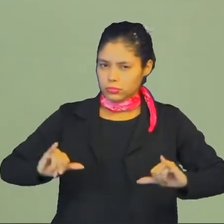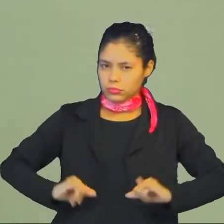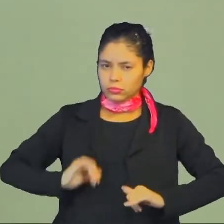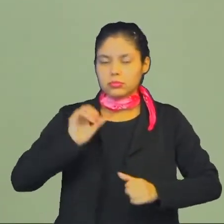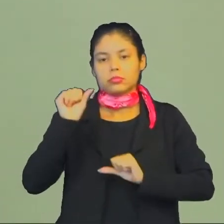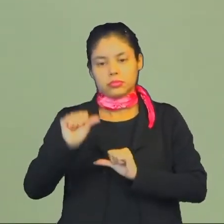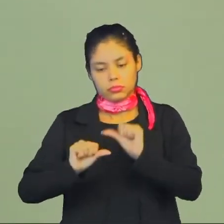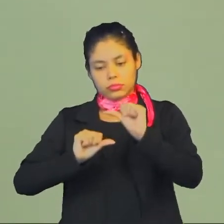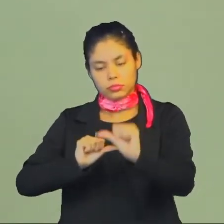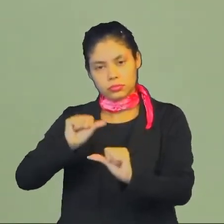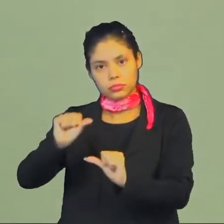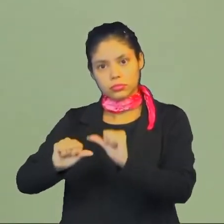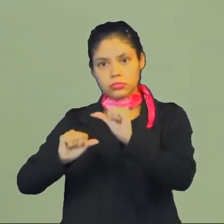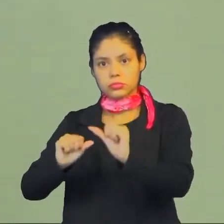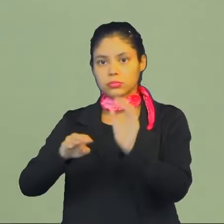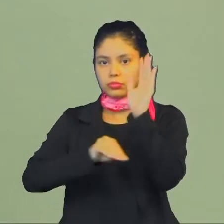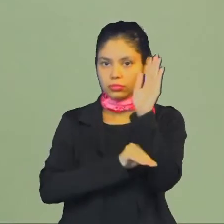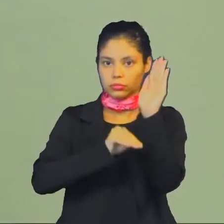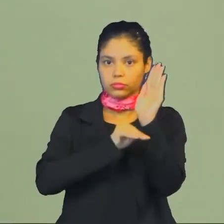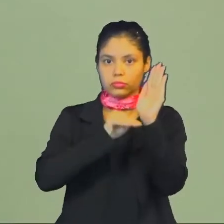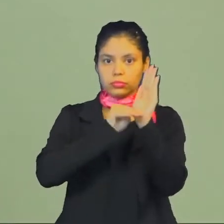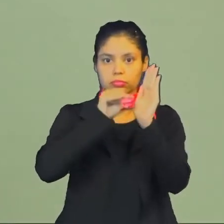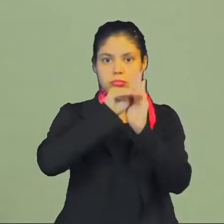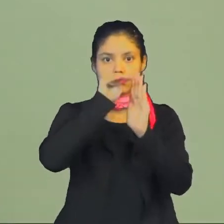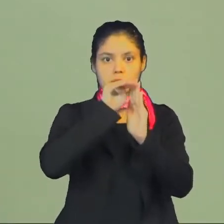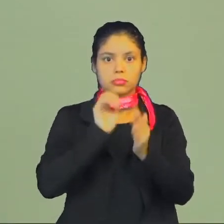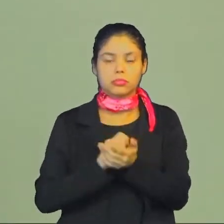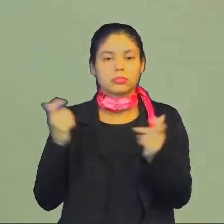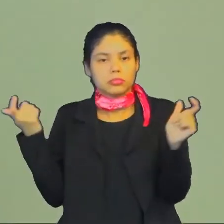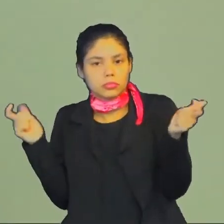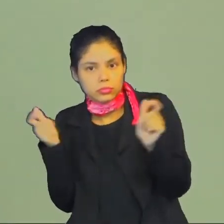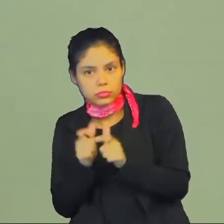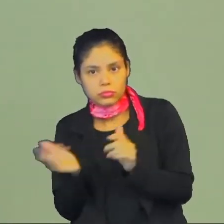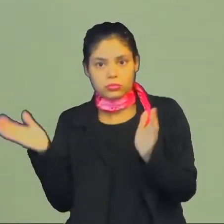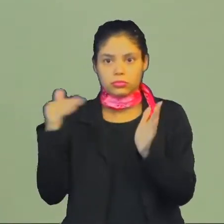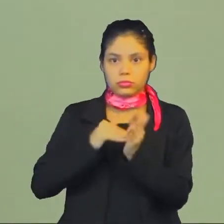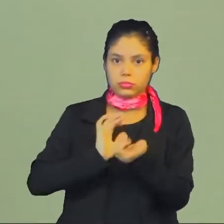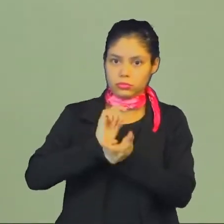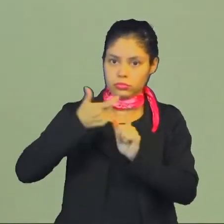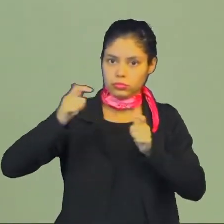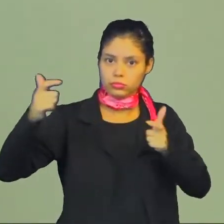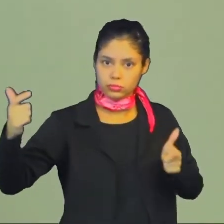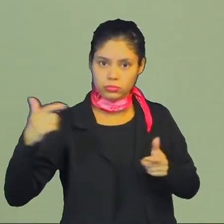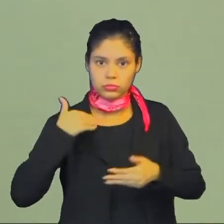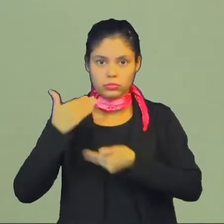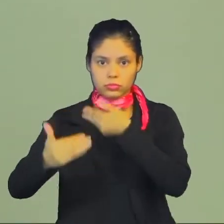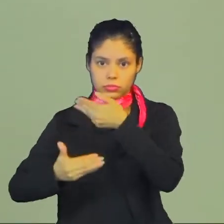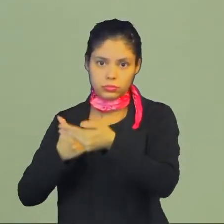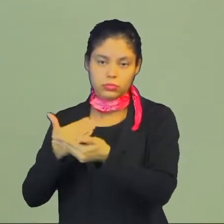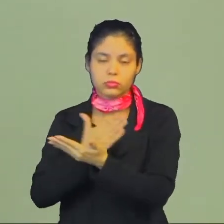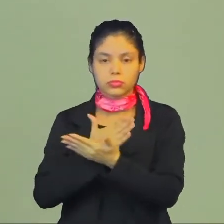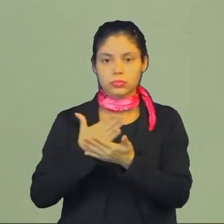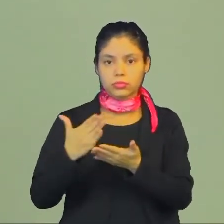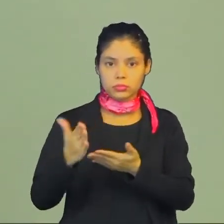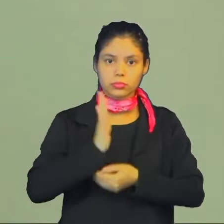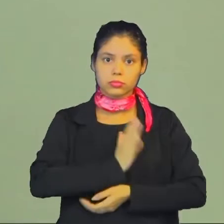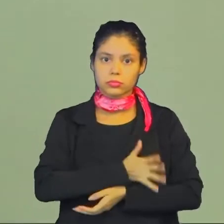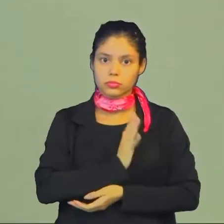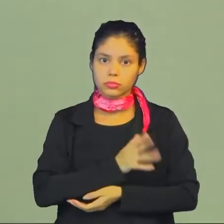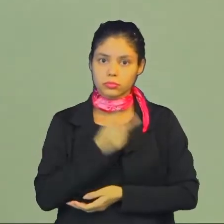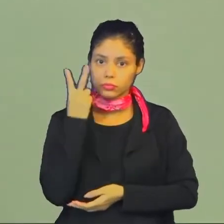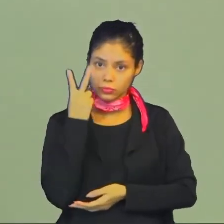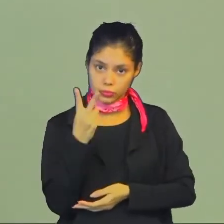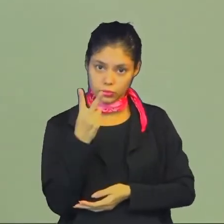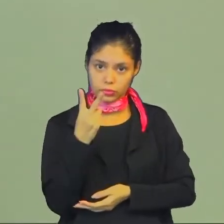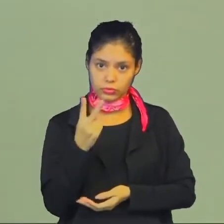uma alteração na escala evolutiva. Ela sai do menos evoluído para o mais evoluído. Sempre começou com o coração com